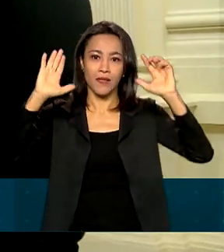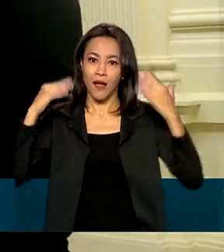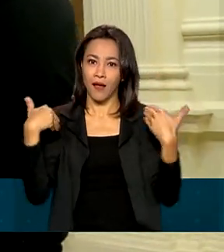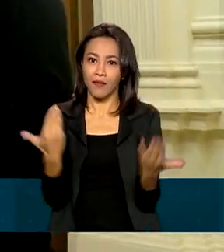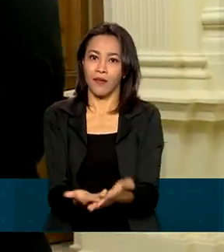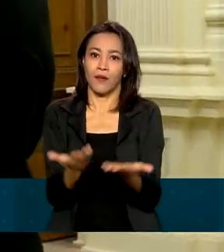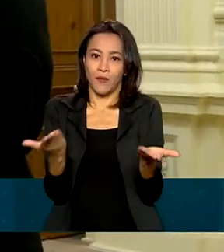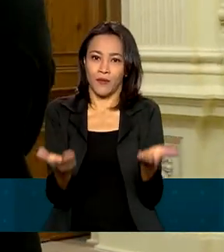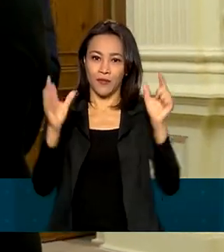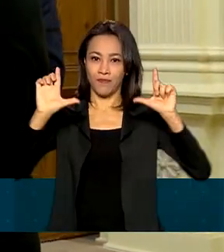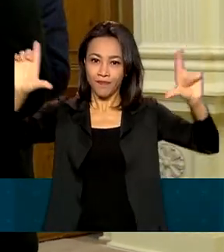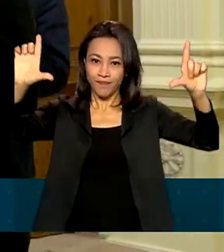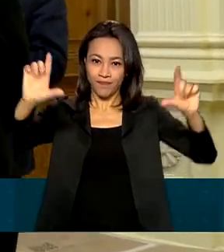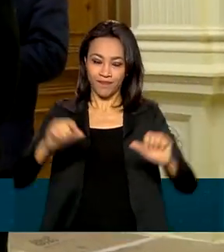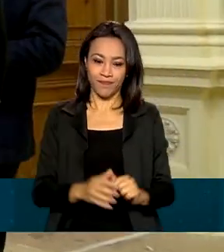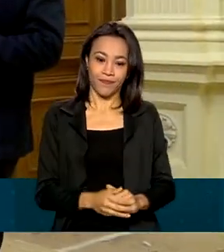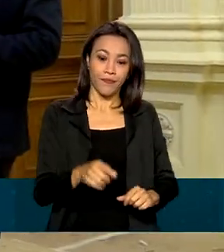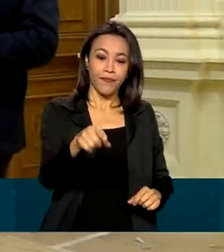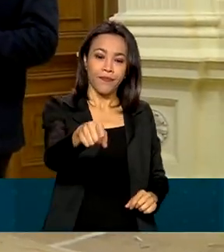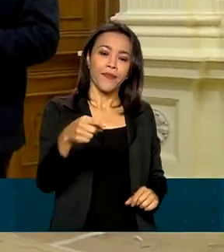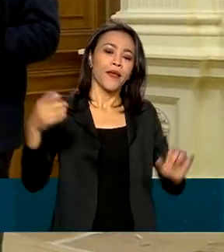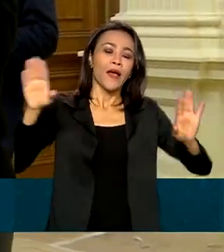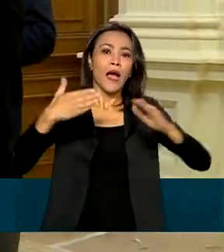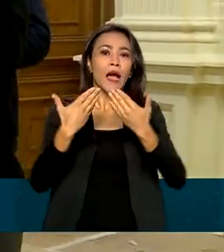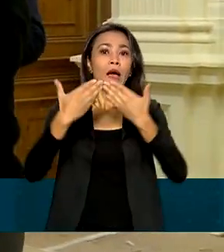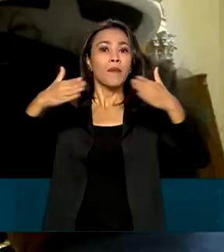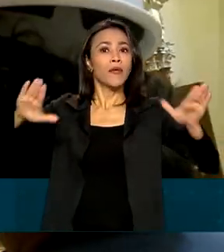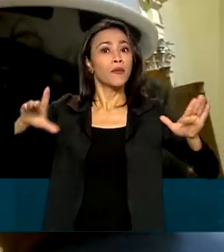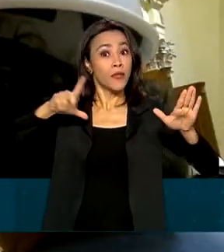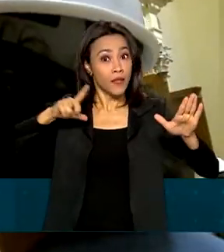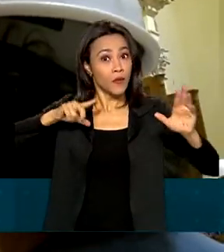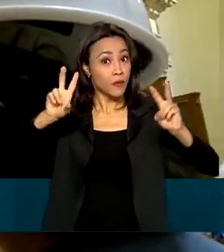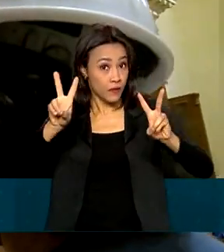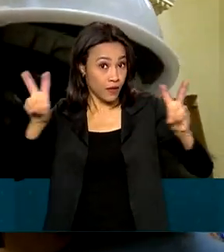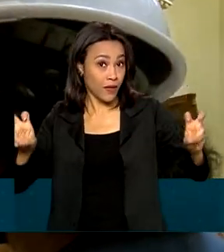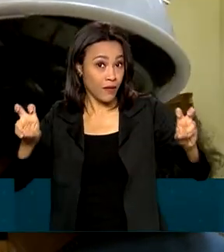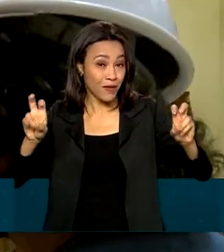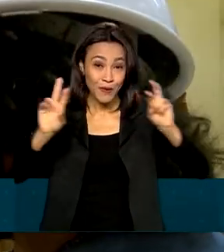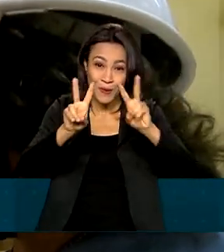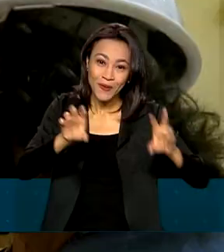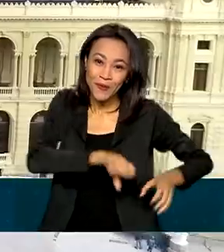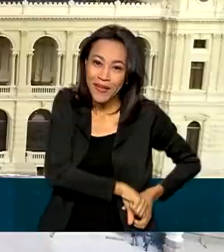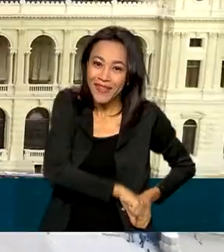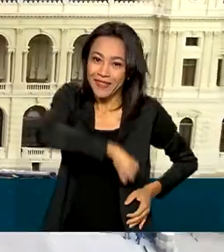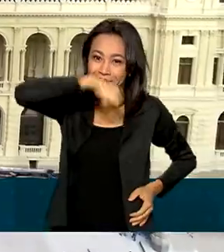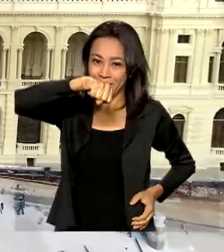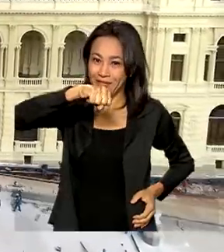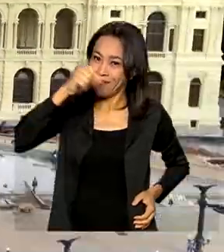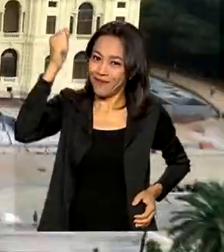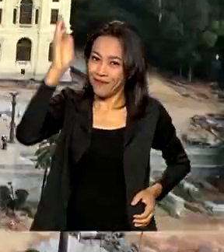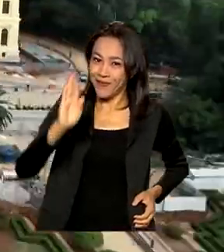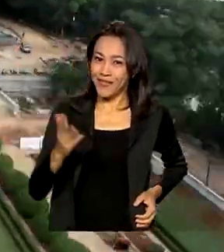A primeira exposição, após a reabertura, já tem tema: a independência do Brasil.